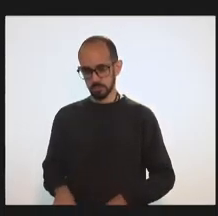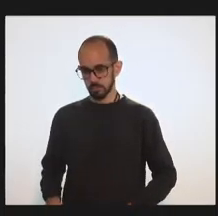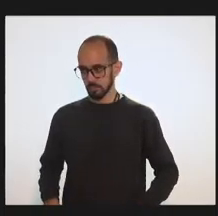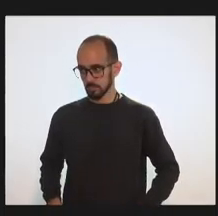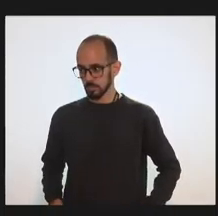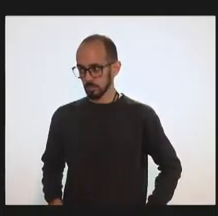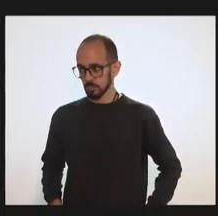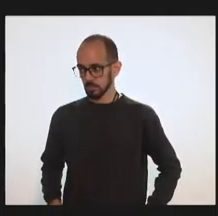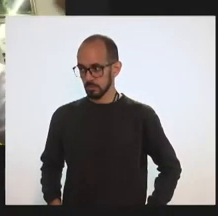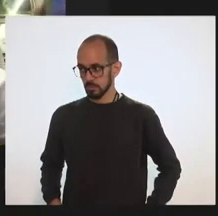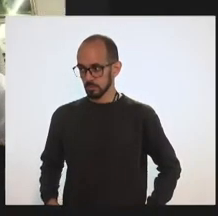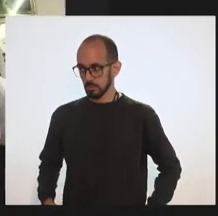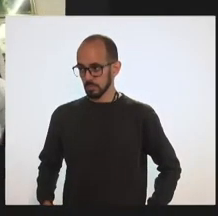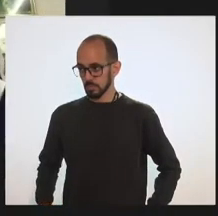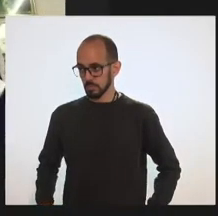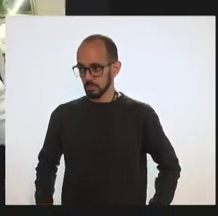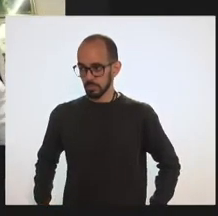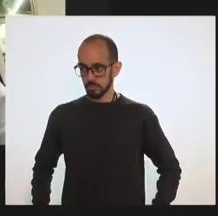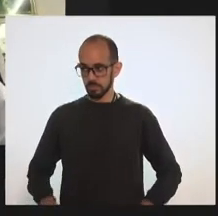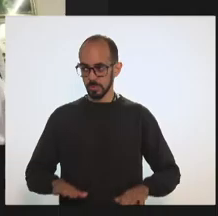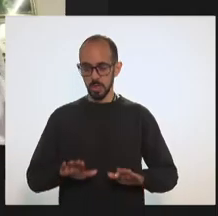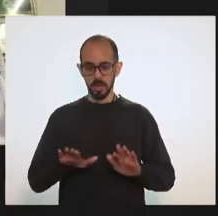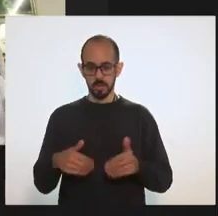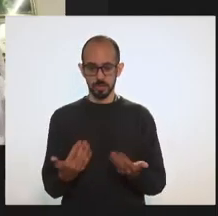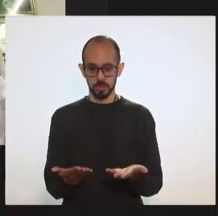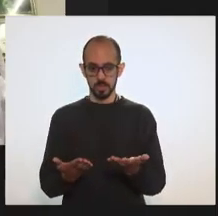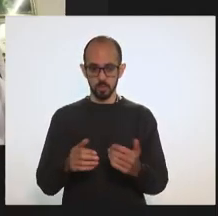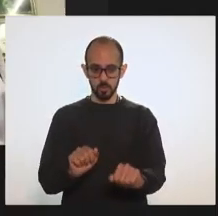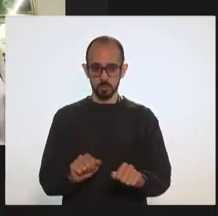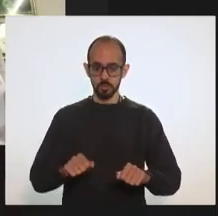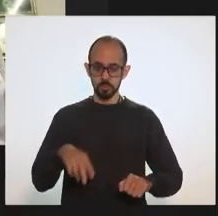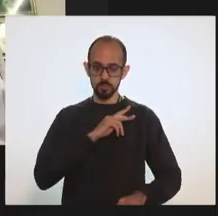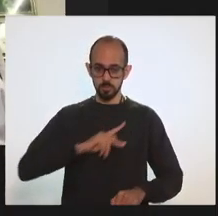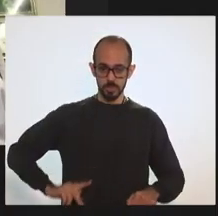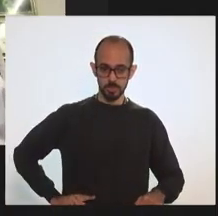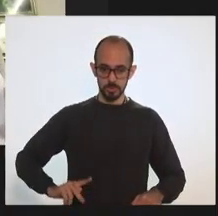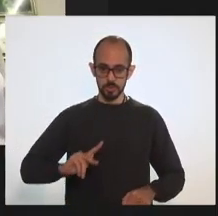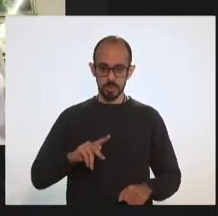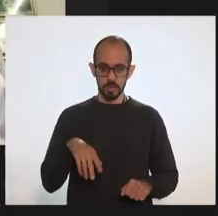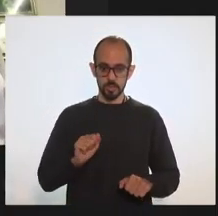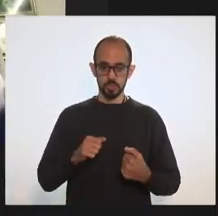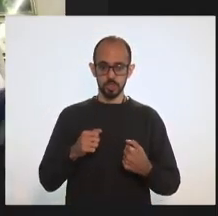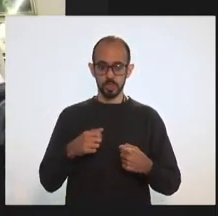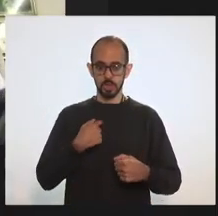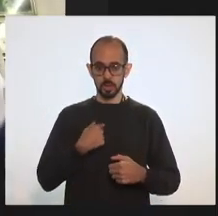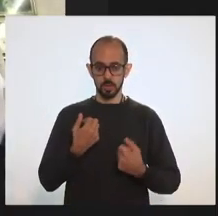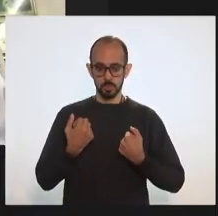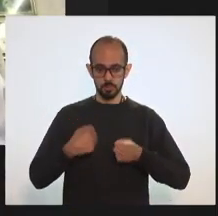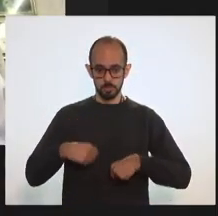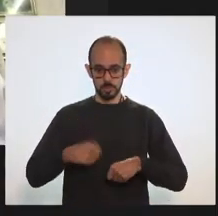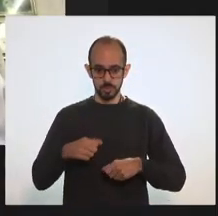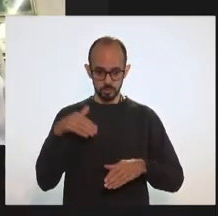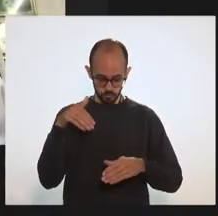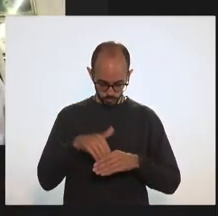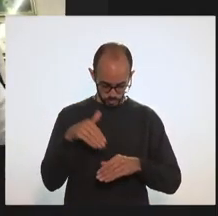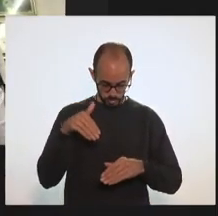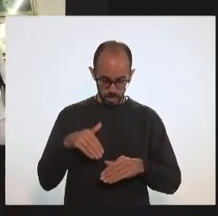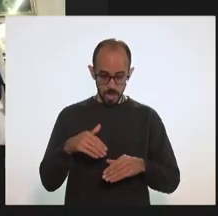da pauta. Eu não votei, presidente. O senhor não deixou eu votar. Por favor, deputado Max, me